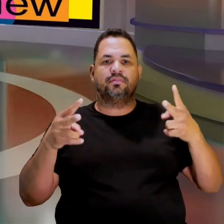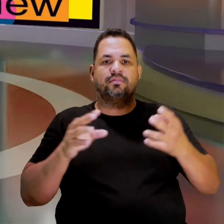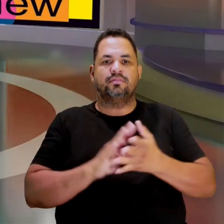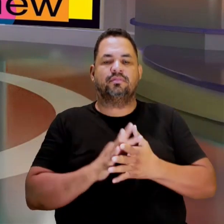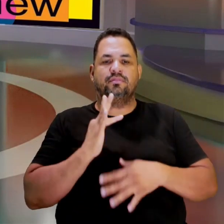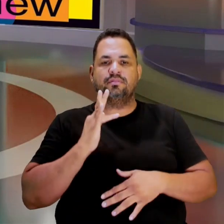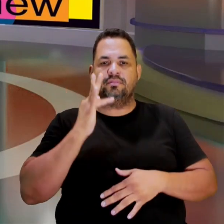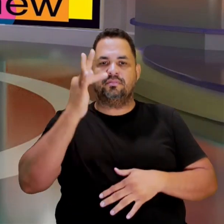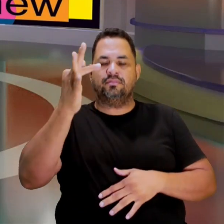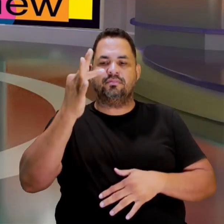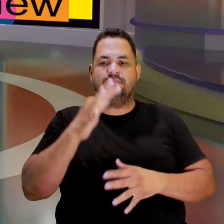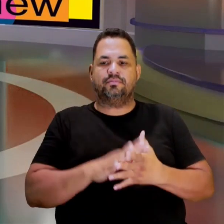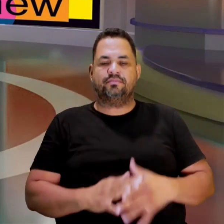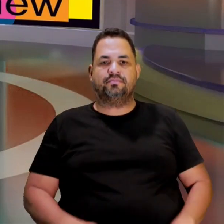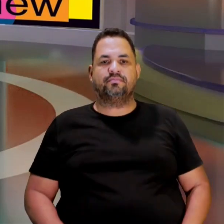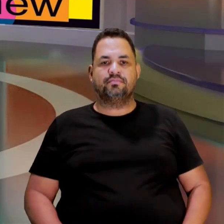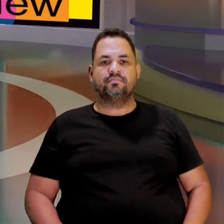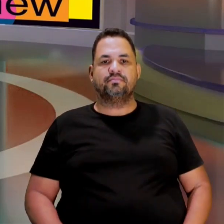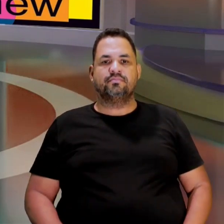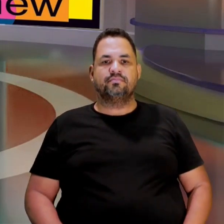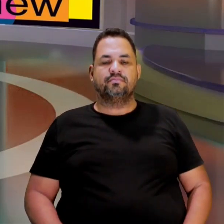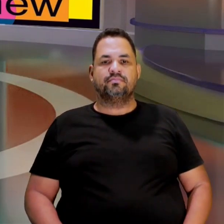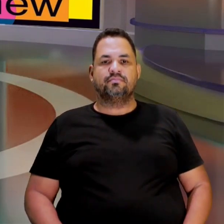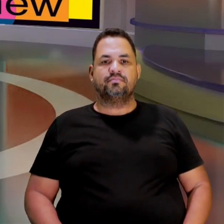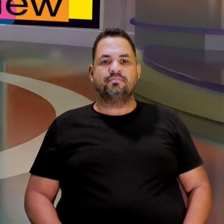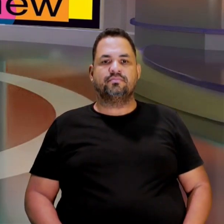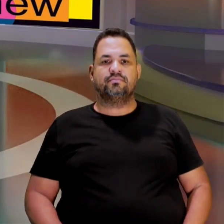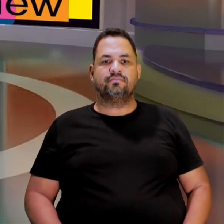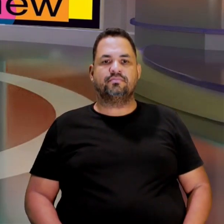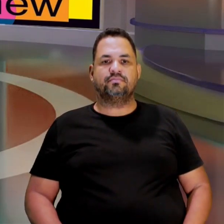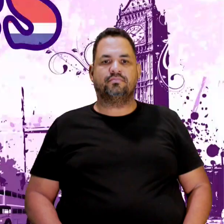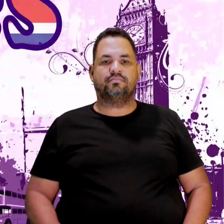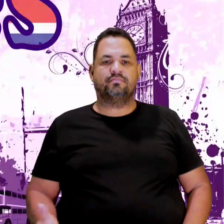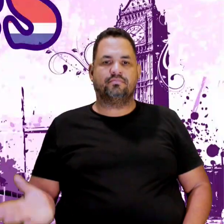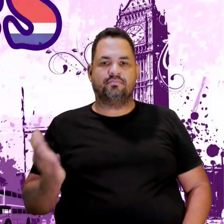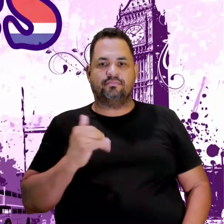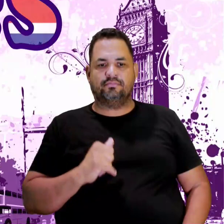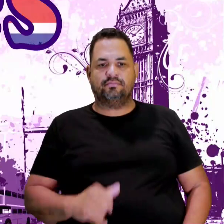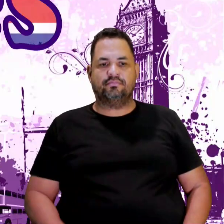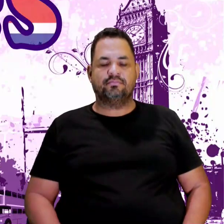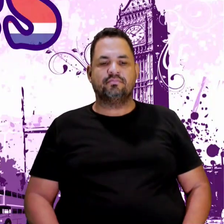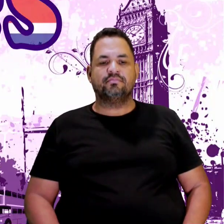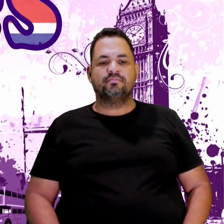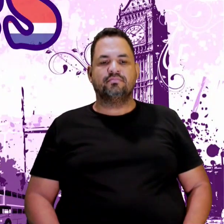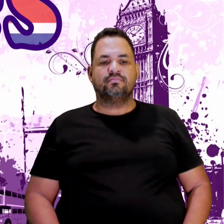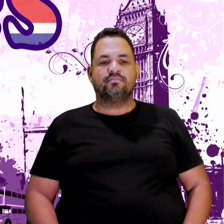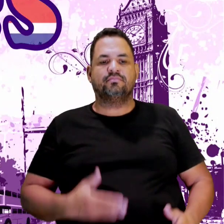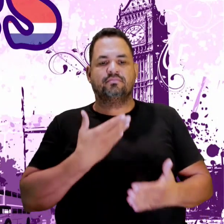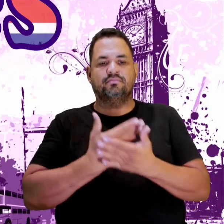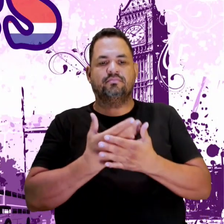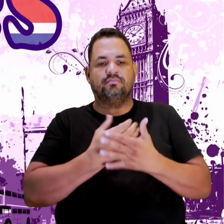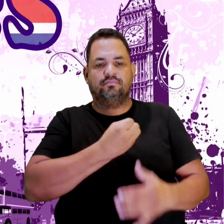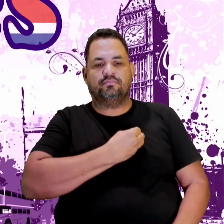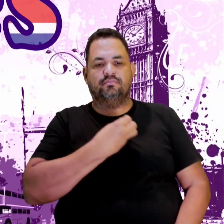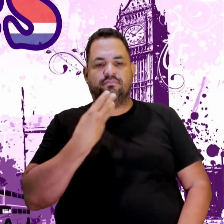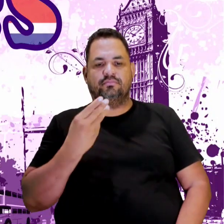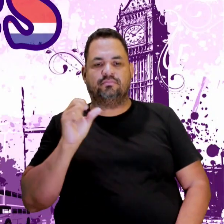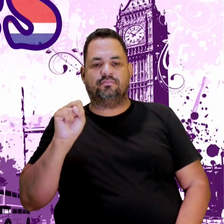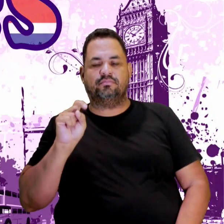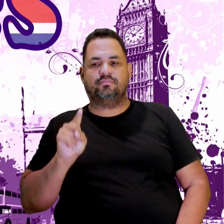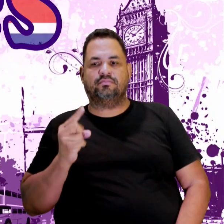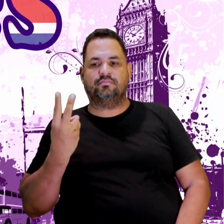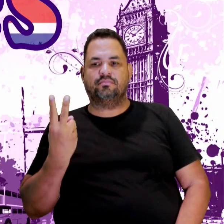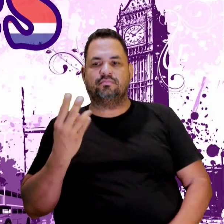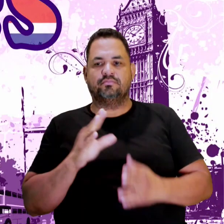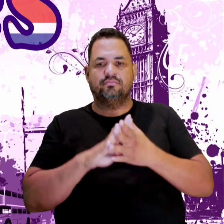de futuro. Lembra lá o futuro com will? Let's begin? Aula 38.2 e o tema da nossa